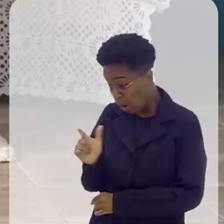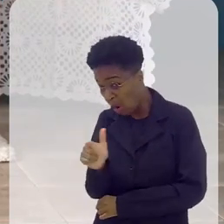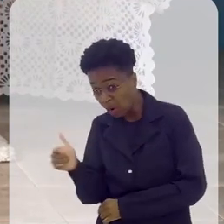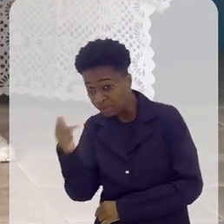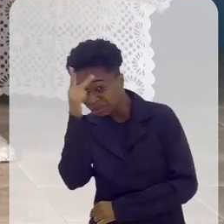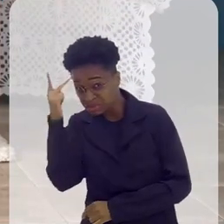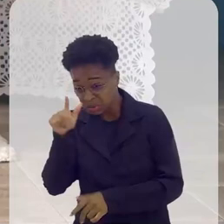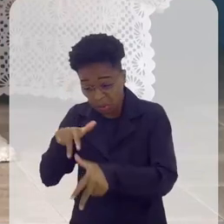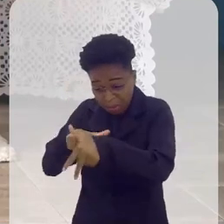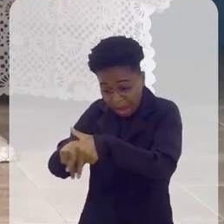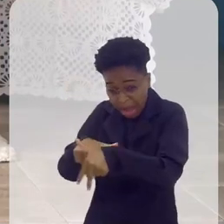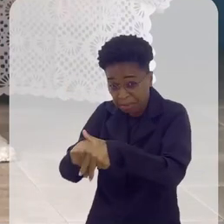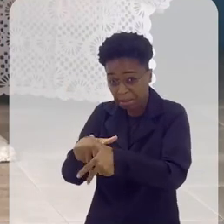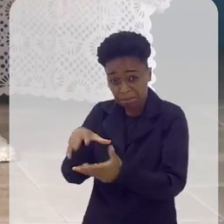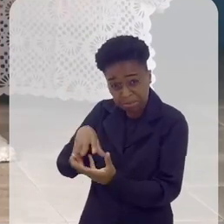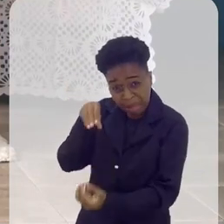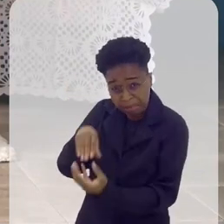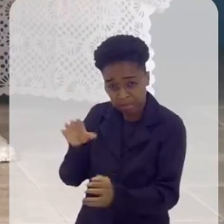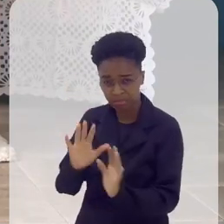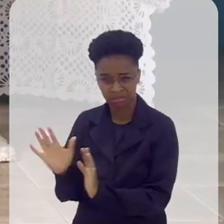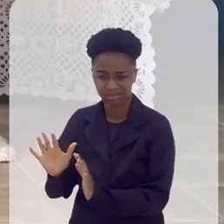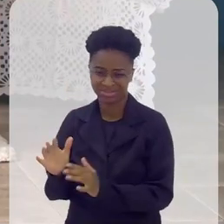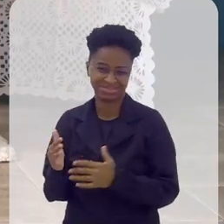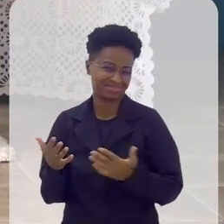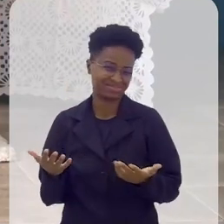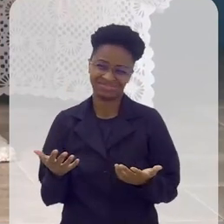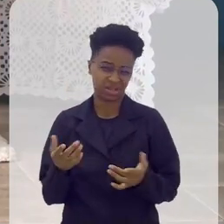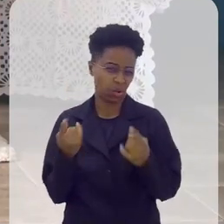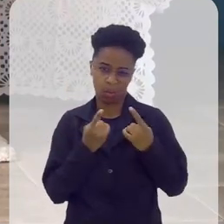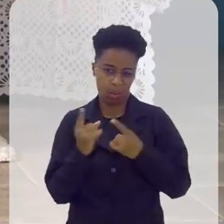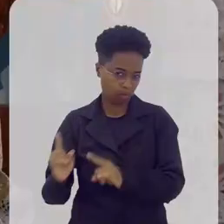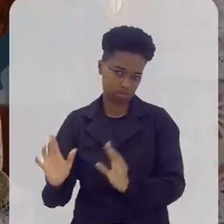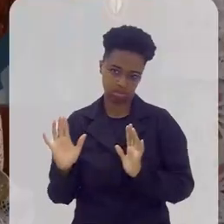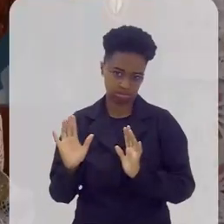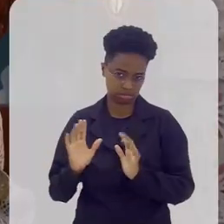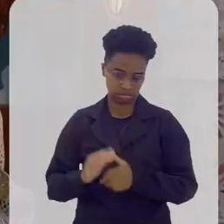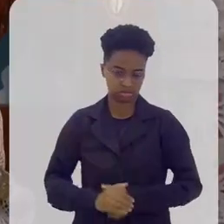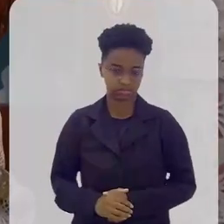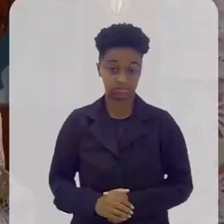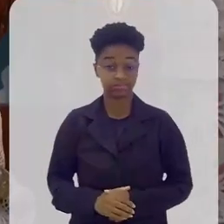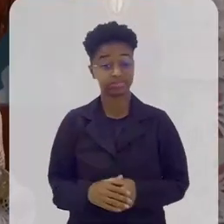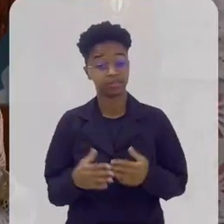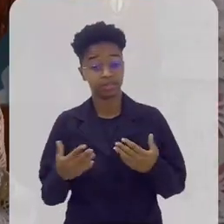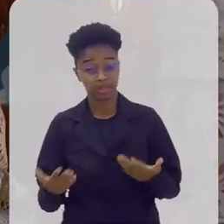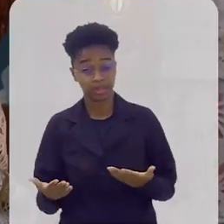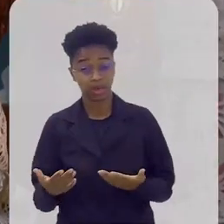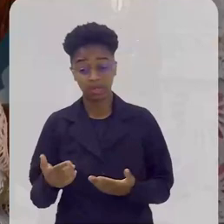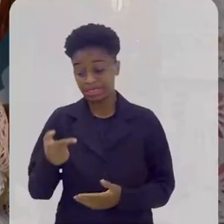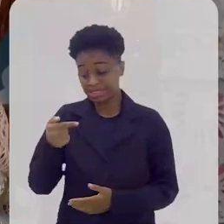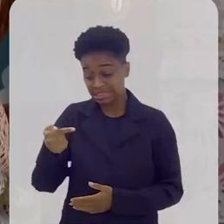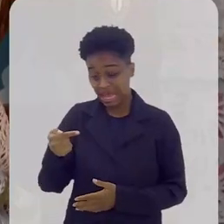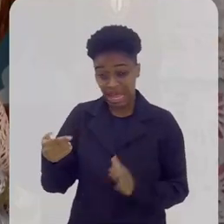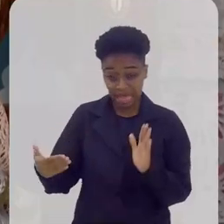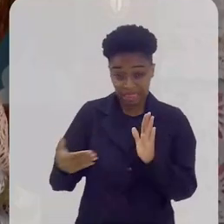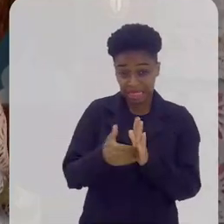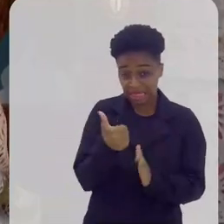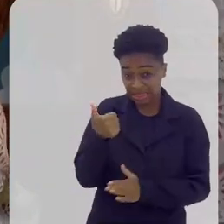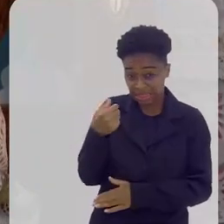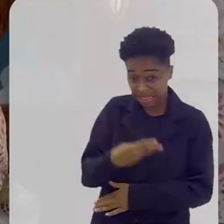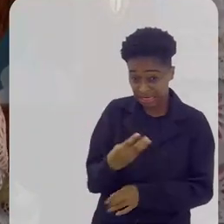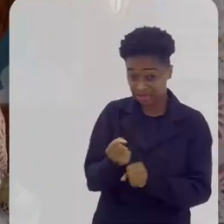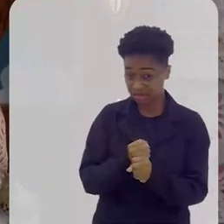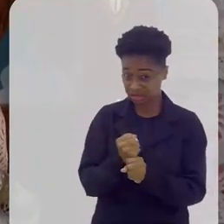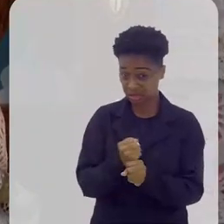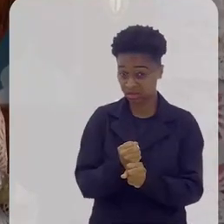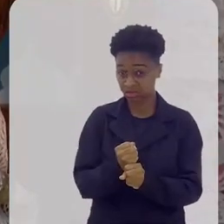manifestando entidades, incorporando, e ela foi muito contra. E eu passei dos meus 7 aos